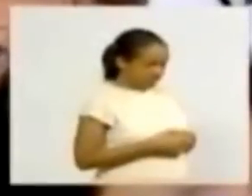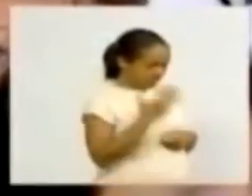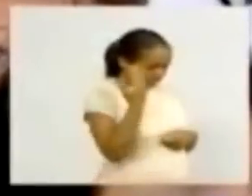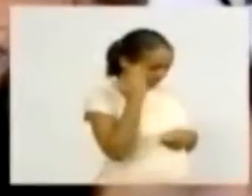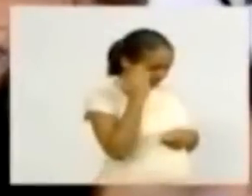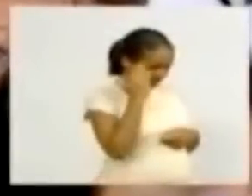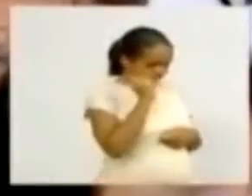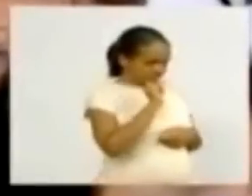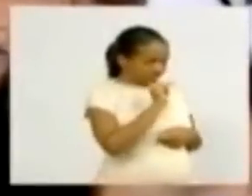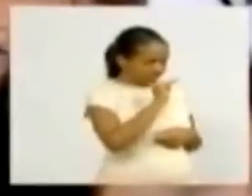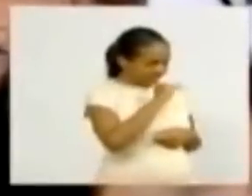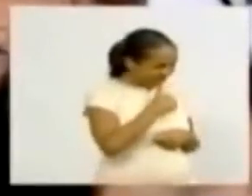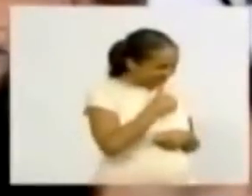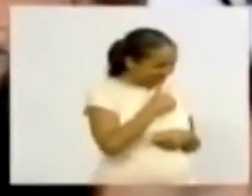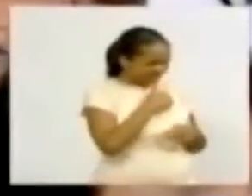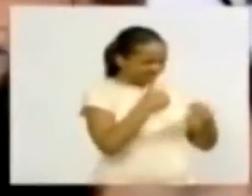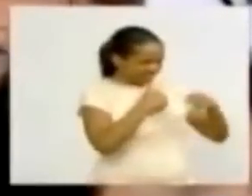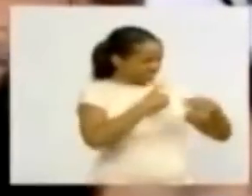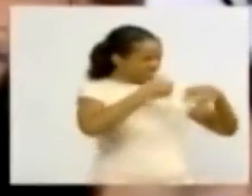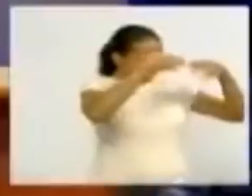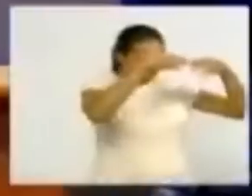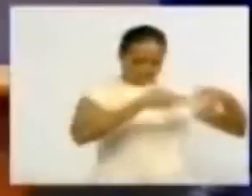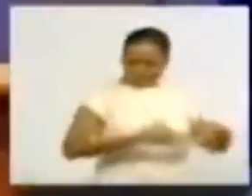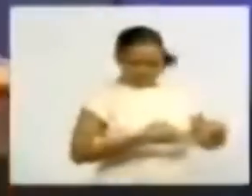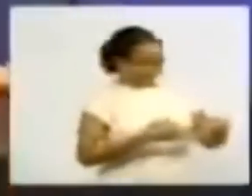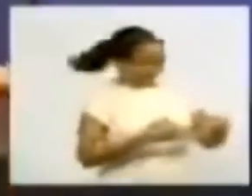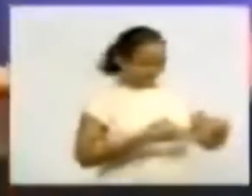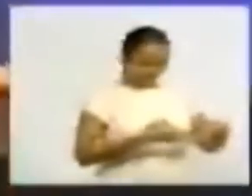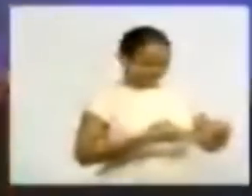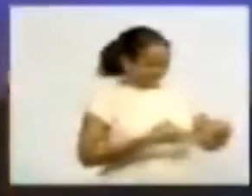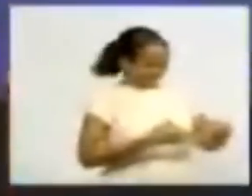com a tristeza de não ter sido o homem que você deveria ser,